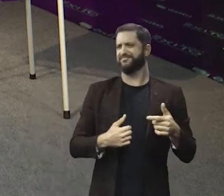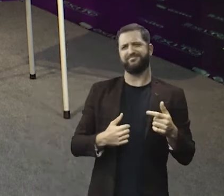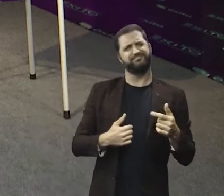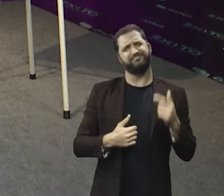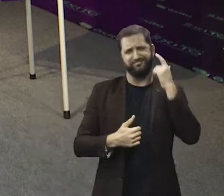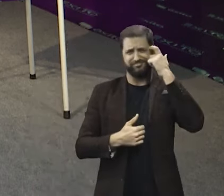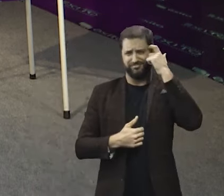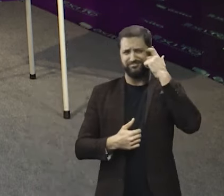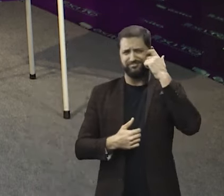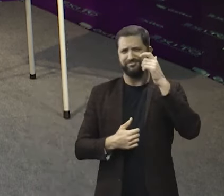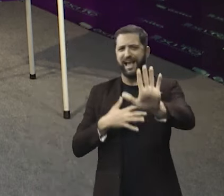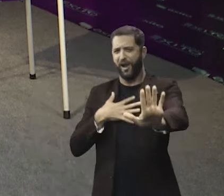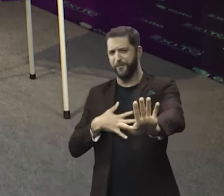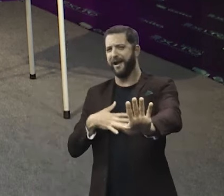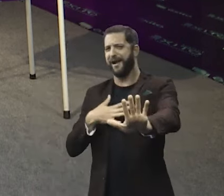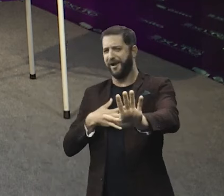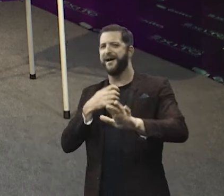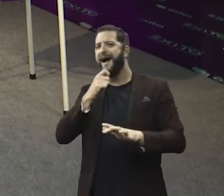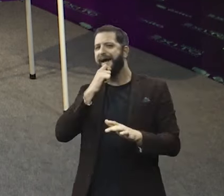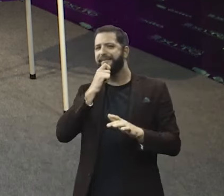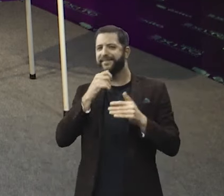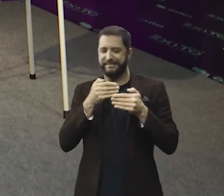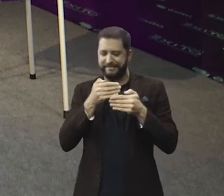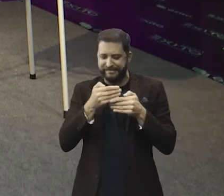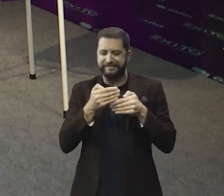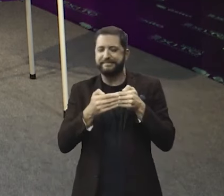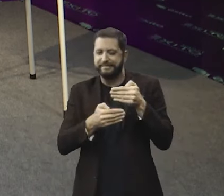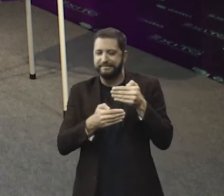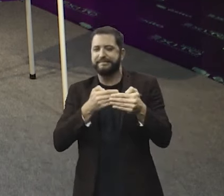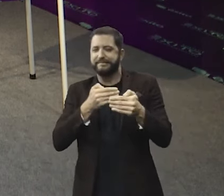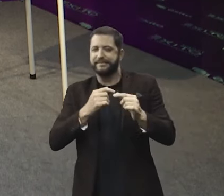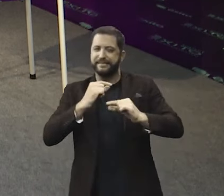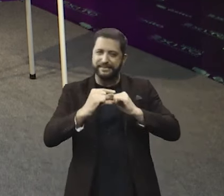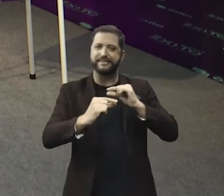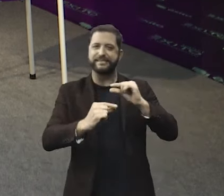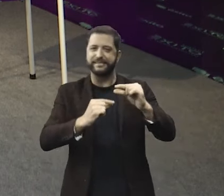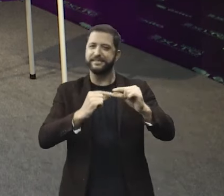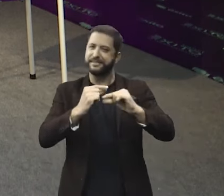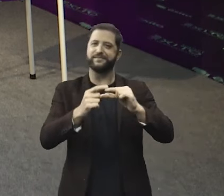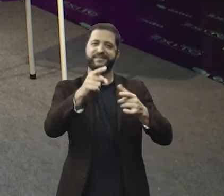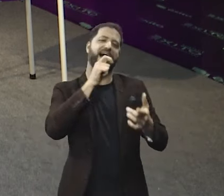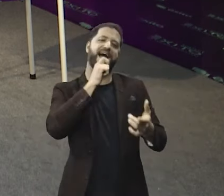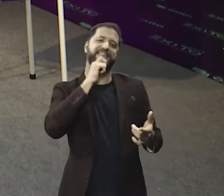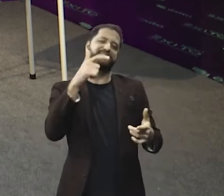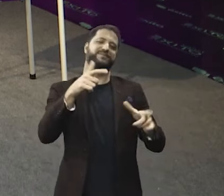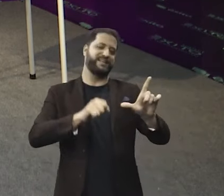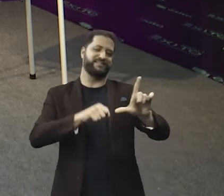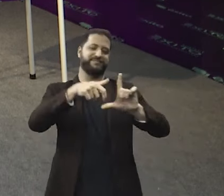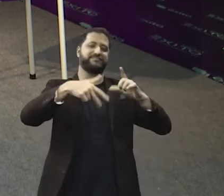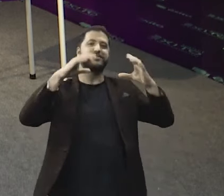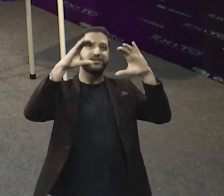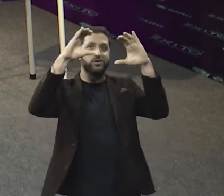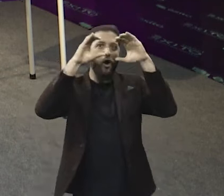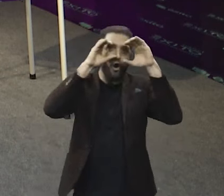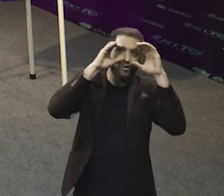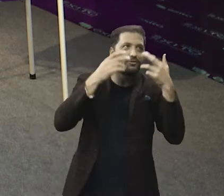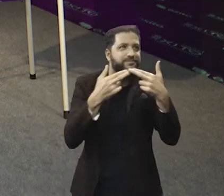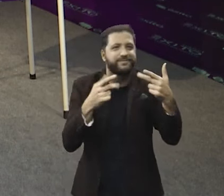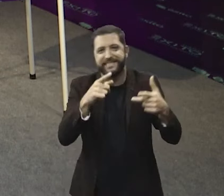construindo aquilo lá que tá na internet aquilo lá que ainda tá no no computador que você não tem uma realidade ainda com óculos com todos esses